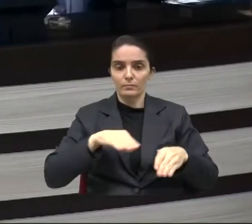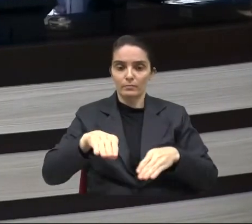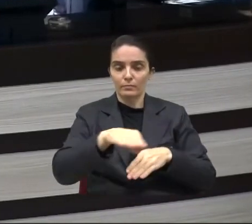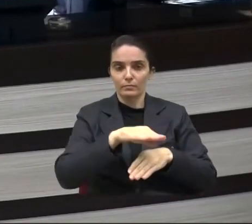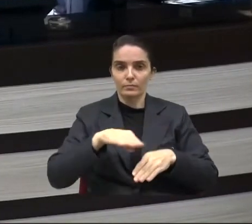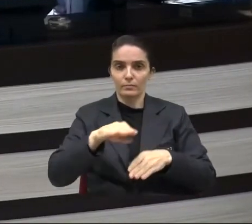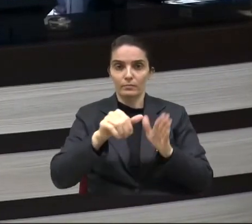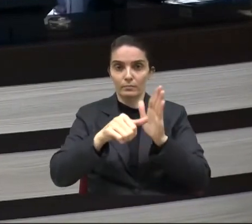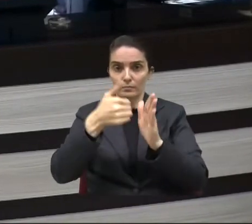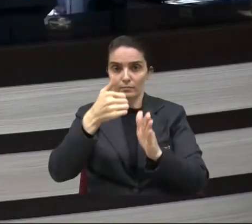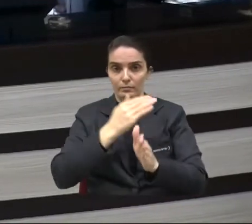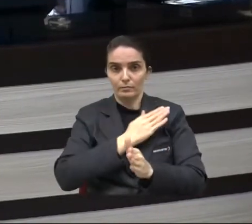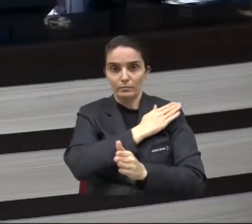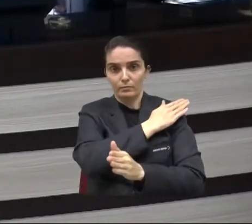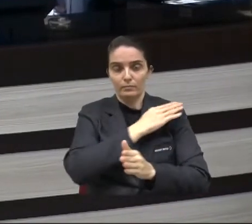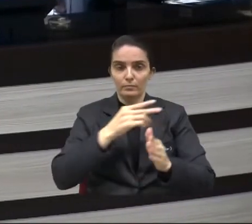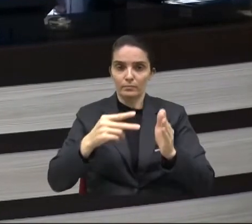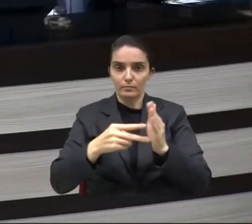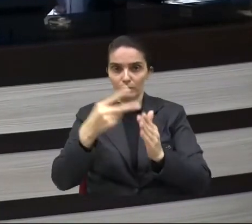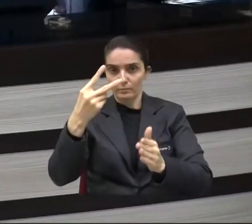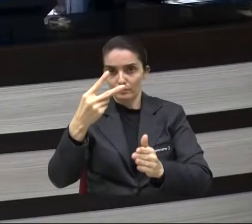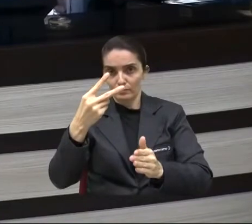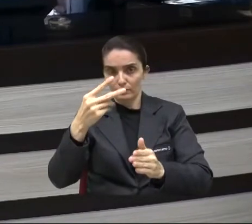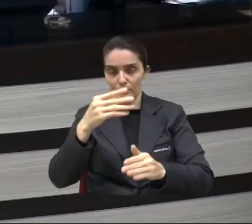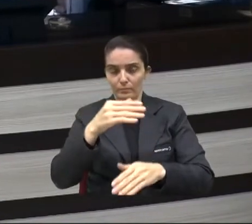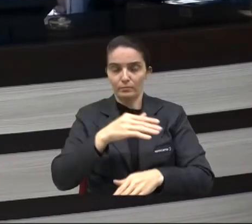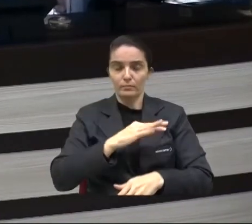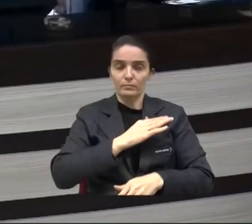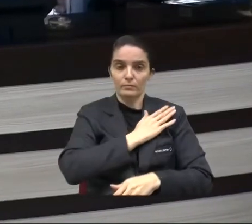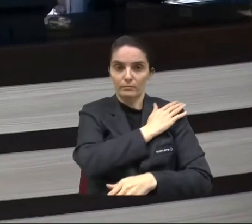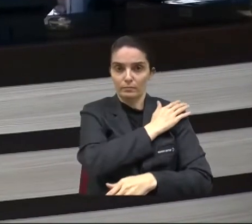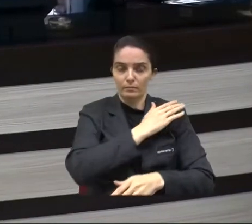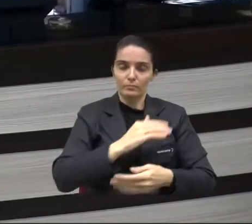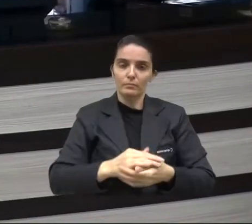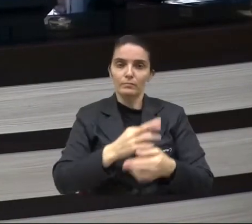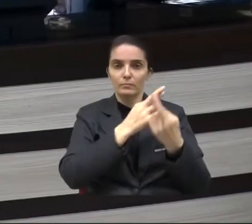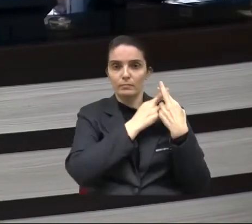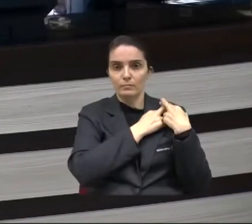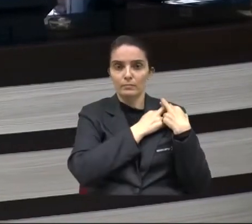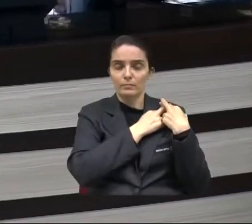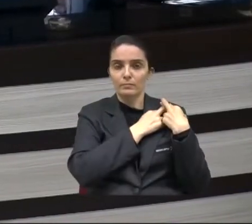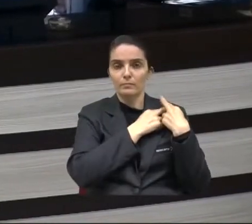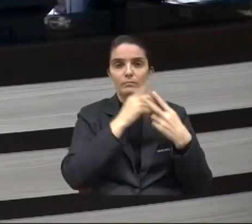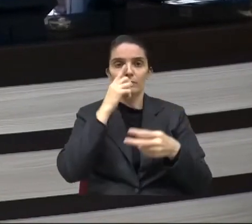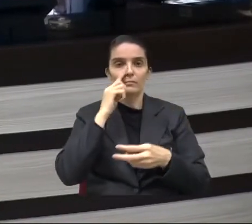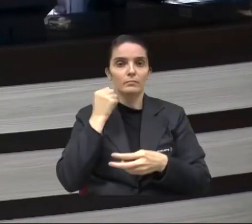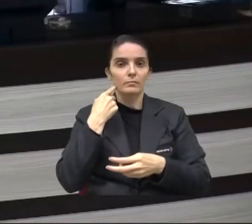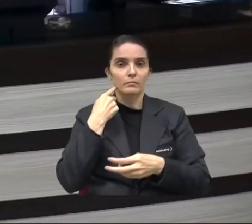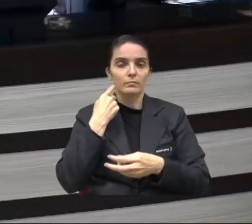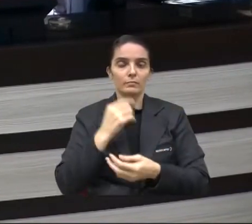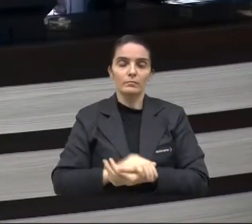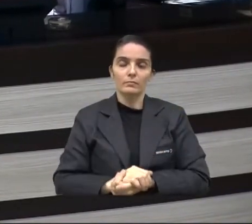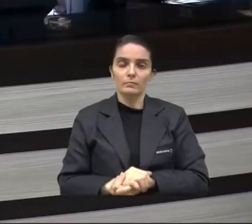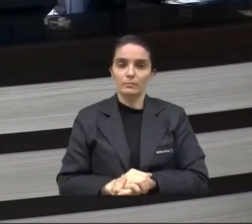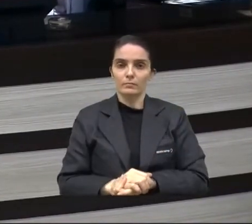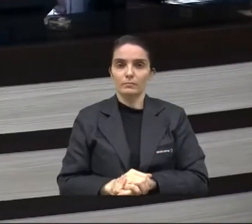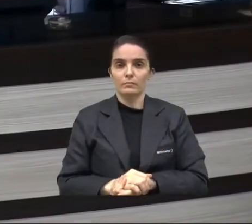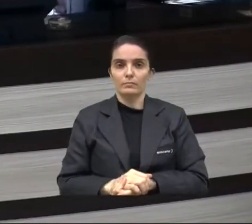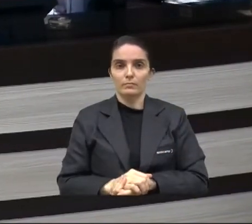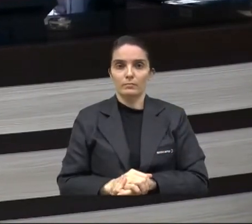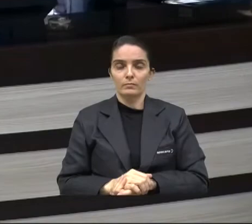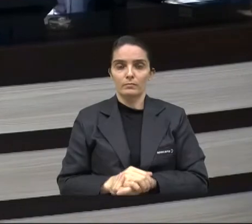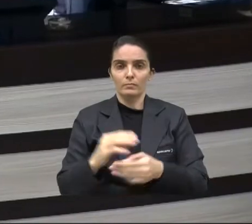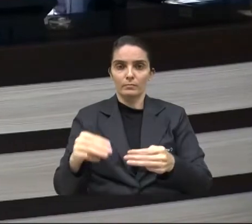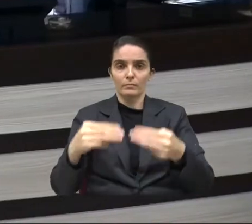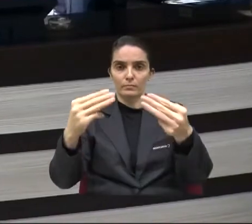em relação ao segundo-tenente. Autoria do vereador Newton Santos. A